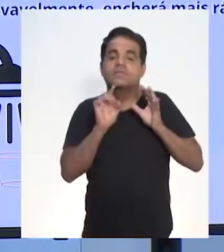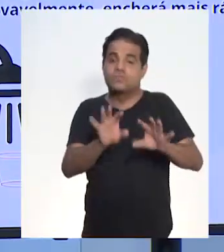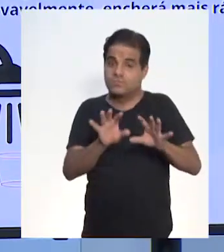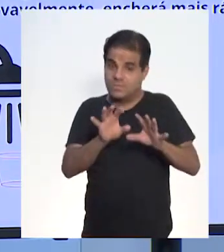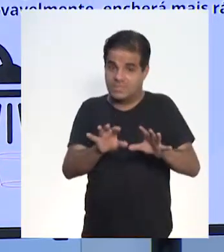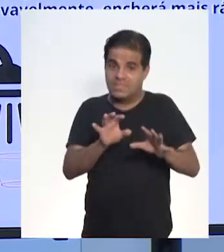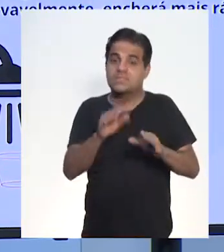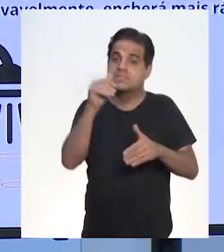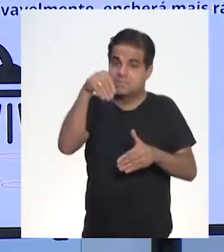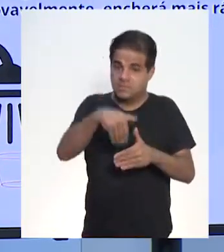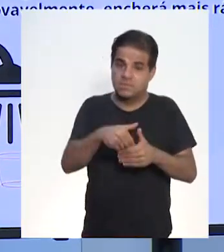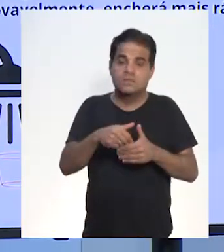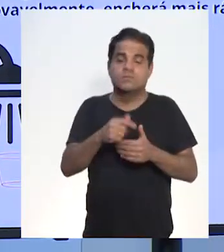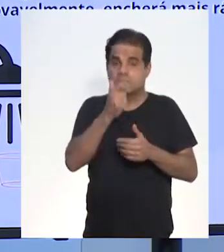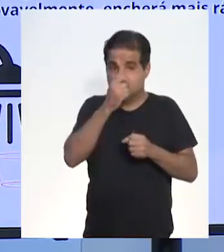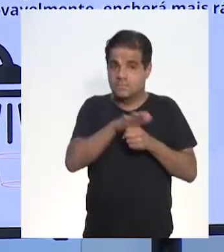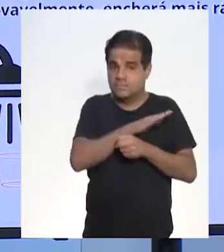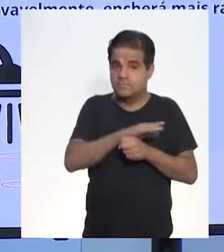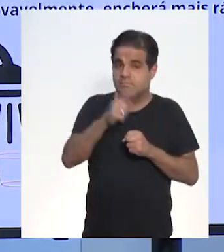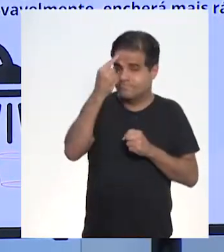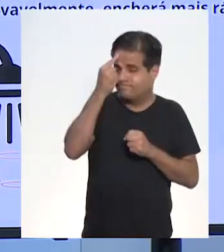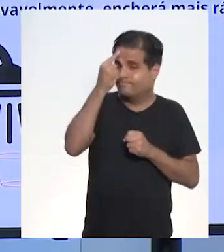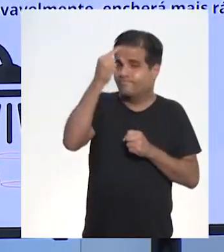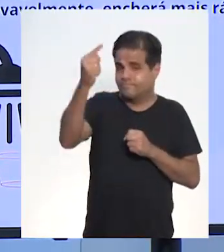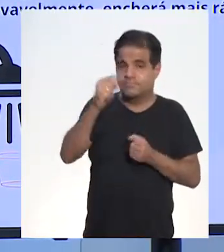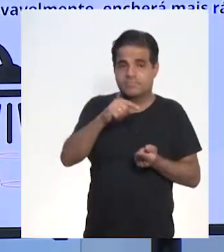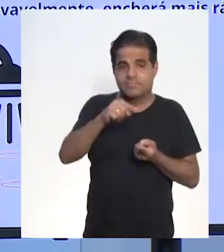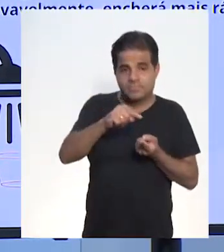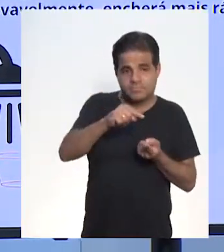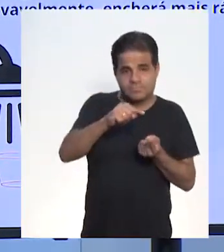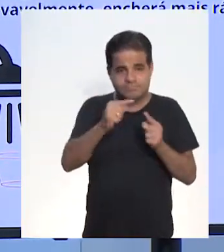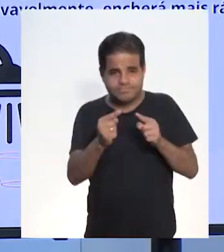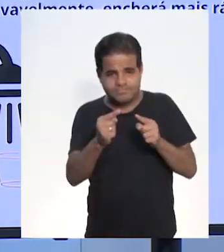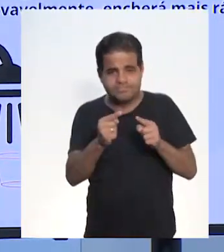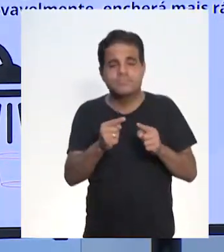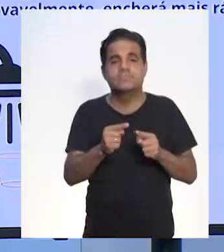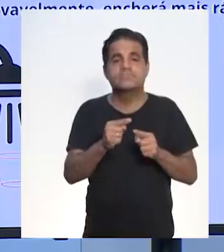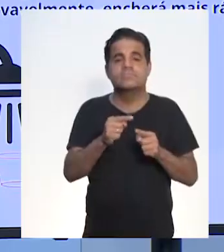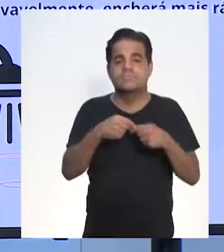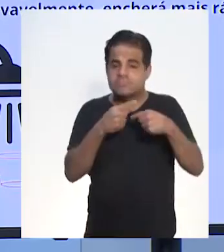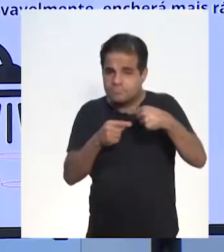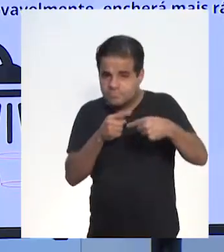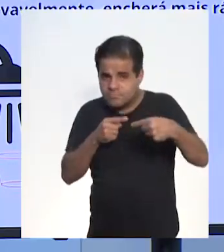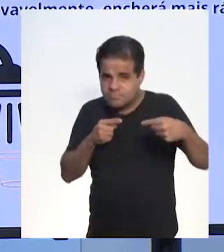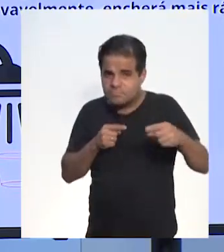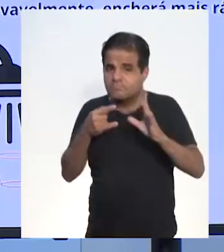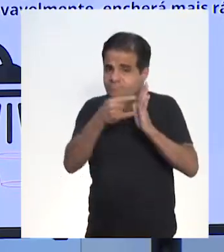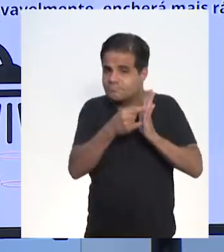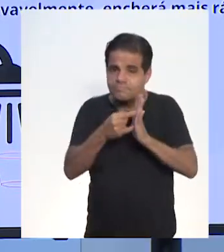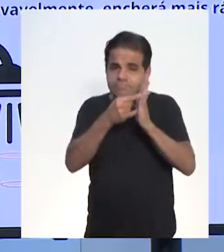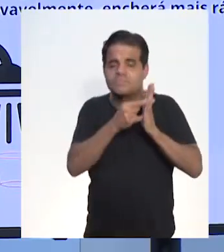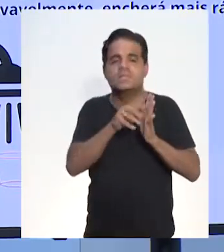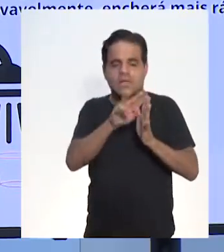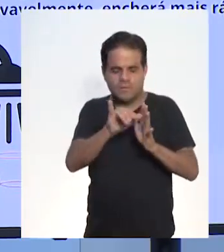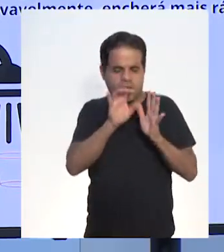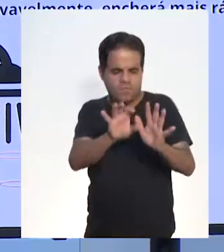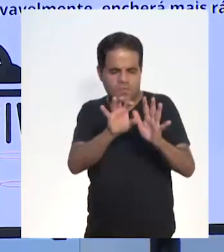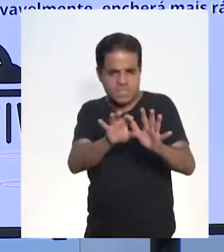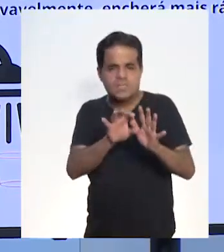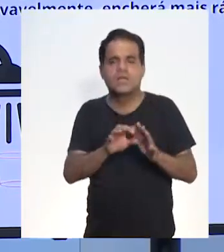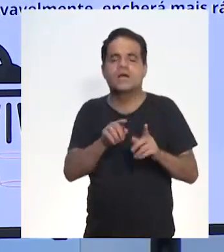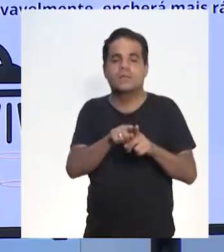fluxo no interior, né? Então, a gente associa isso com a ideia também da inclinação da espira em relação ao fluxo magnético, vai influenciar no